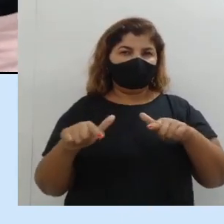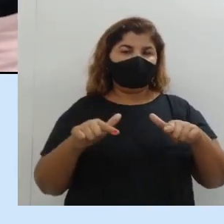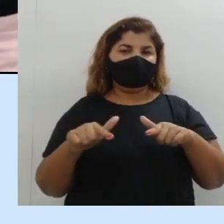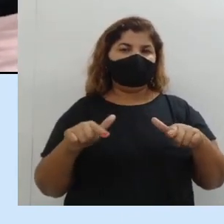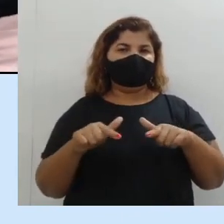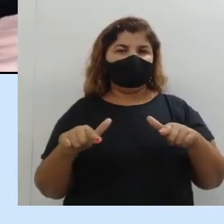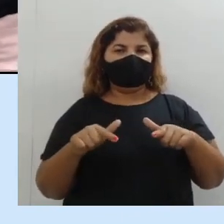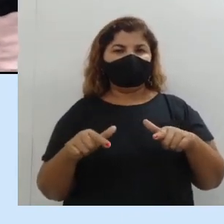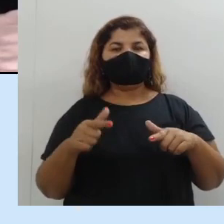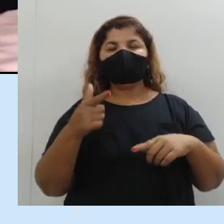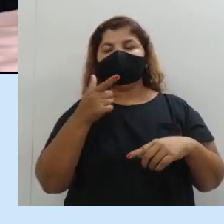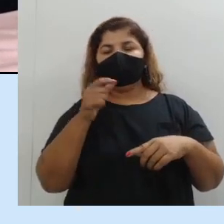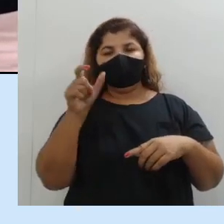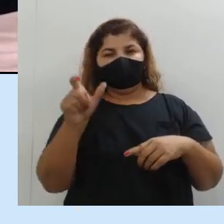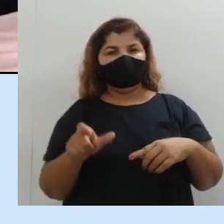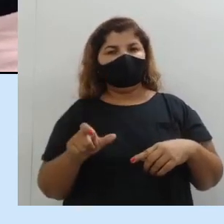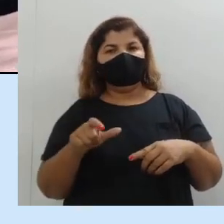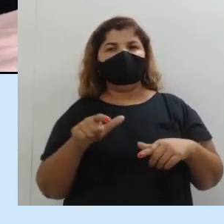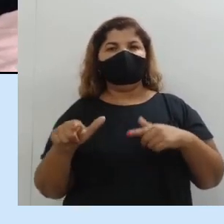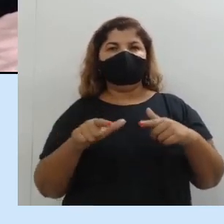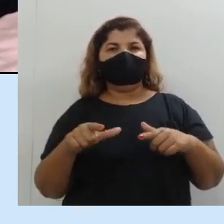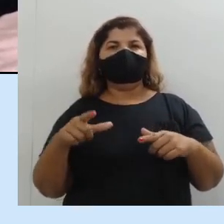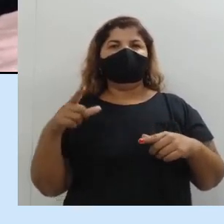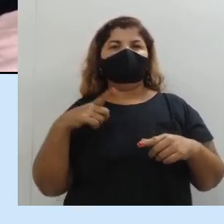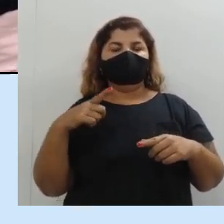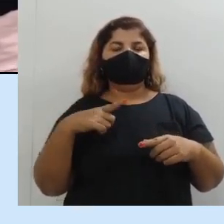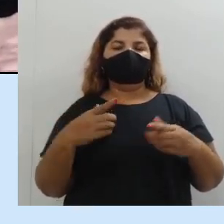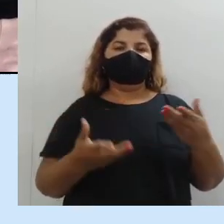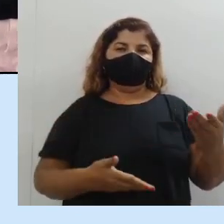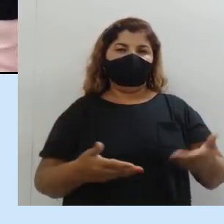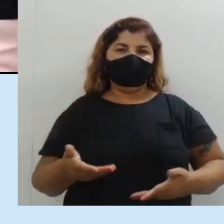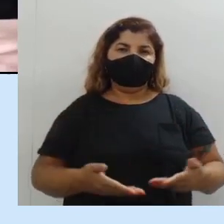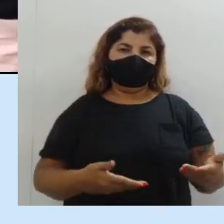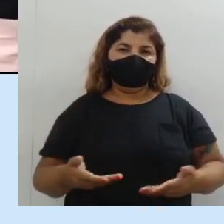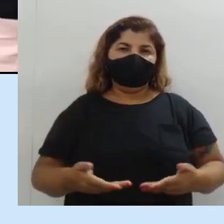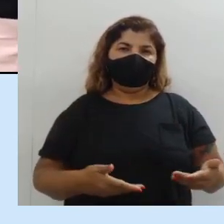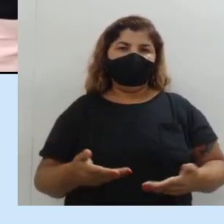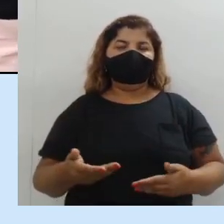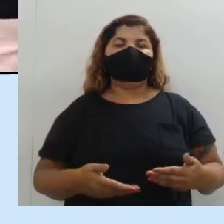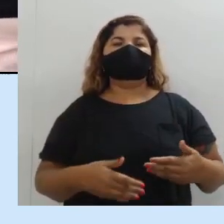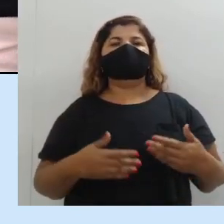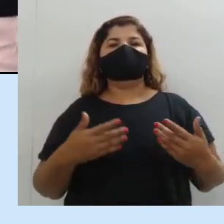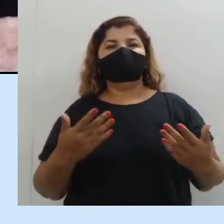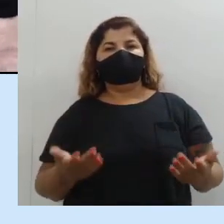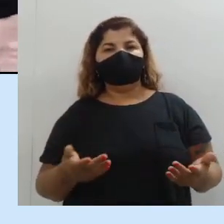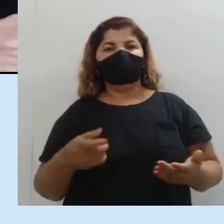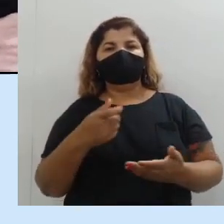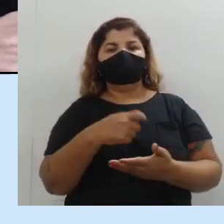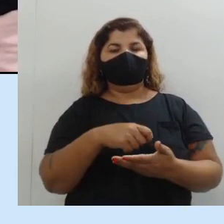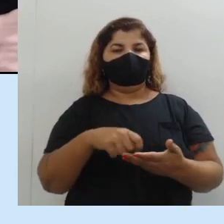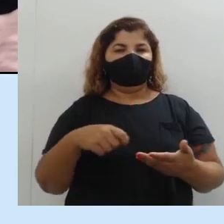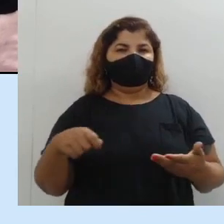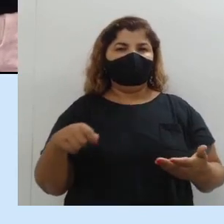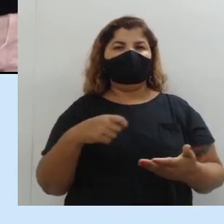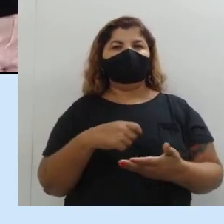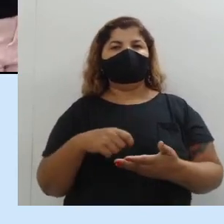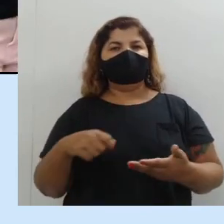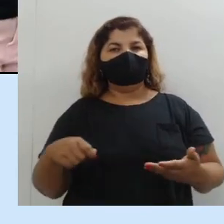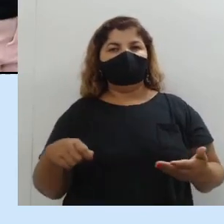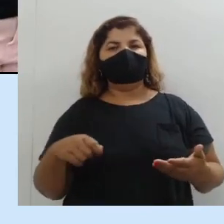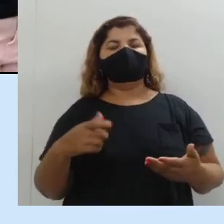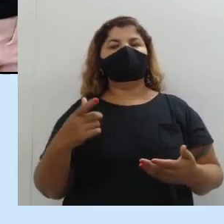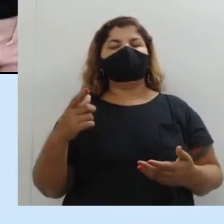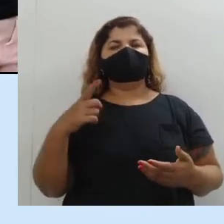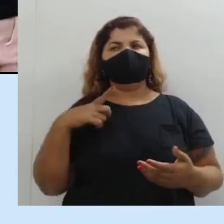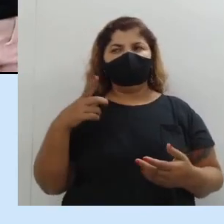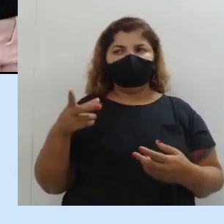onde Policarpo Quaresma trabalhava, os pequenos empregados, amanuenses e escreventes, tendo notícia desse